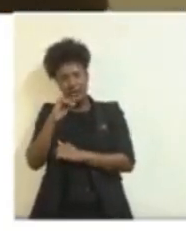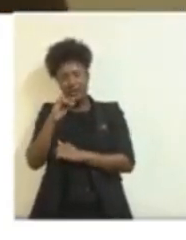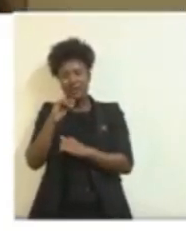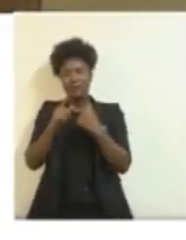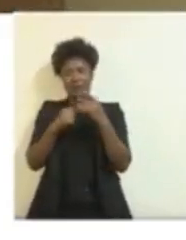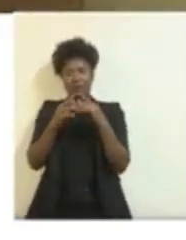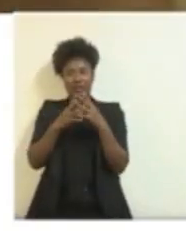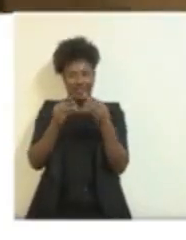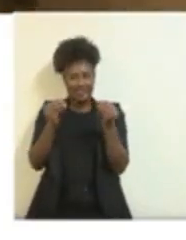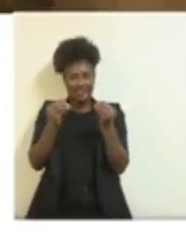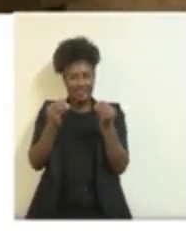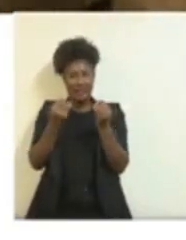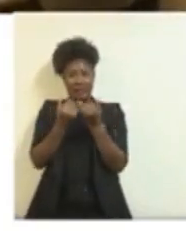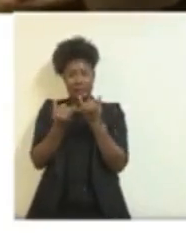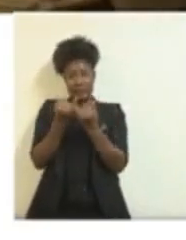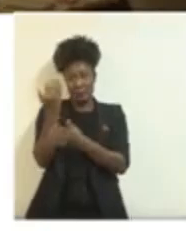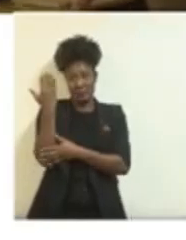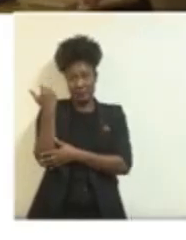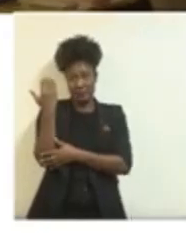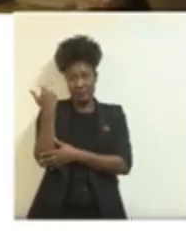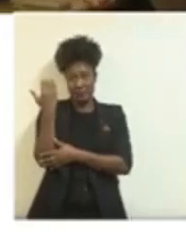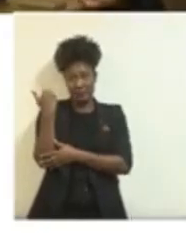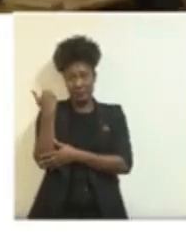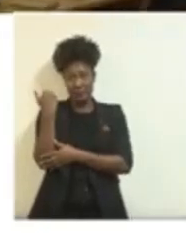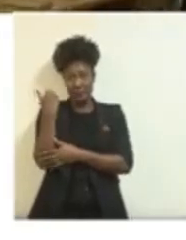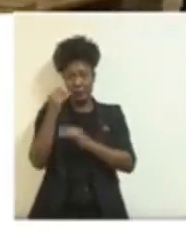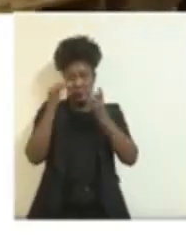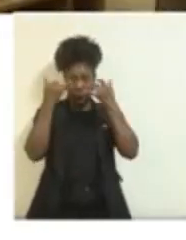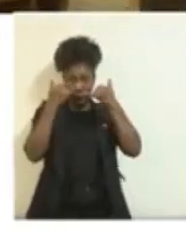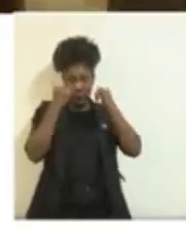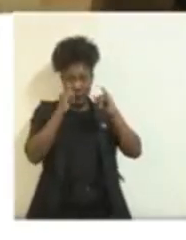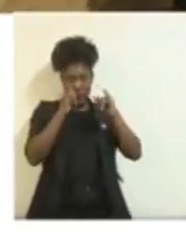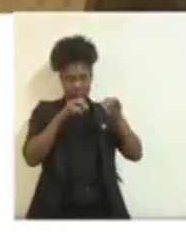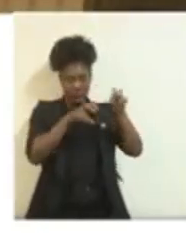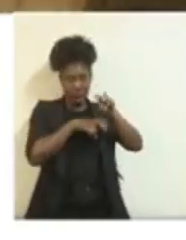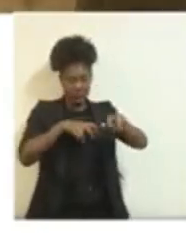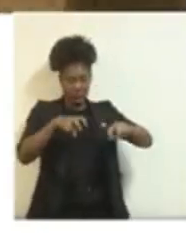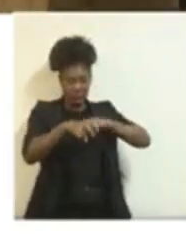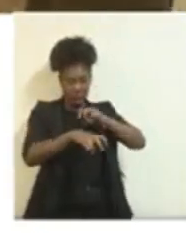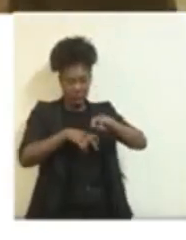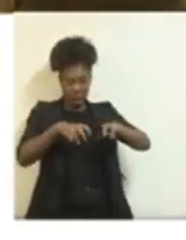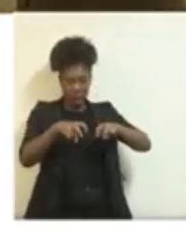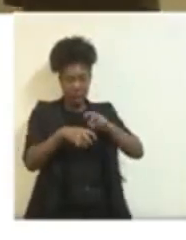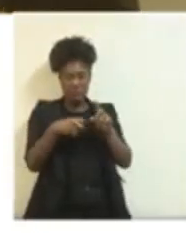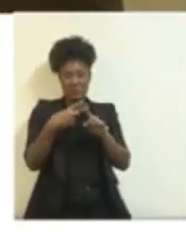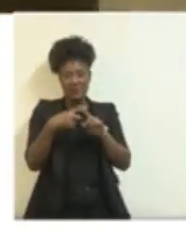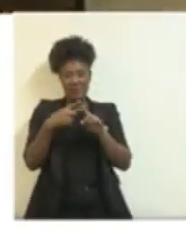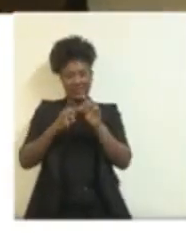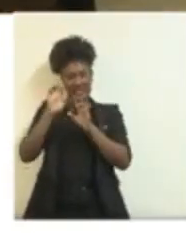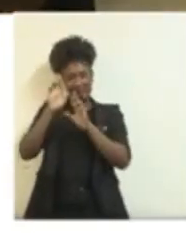foi introduzido pelos jesuítas, esse gado se espalhou e, naturalmente, depois com